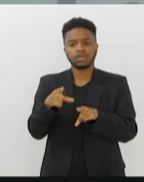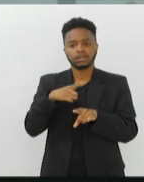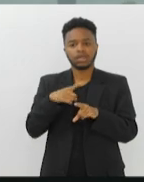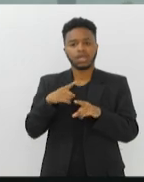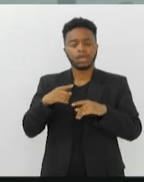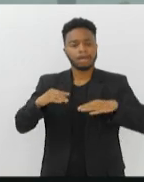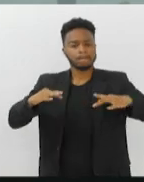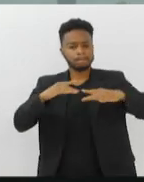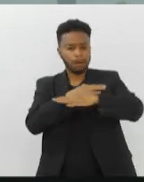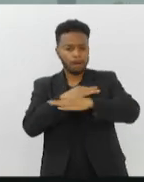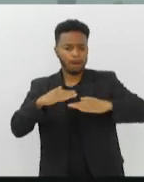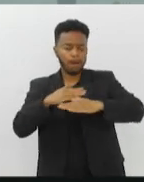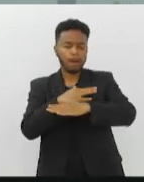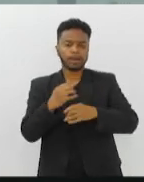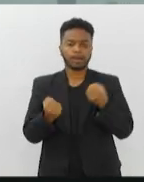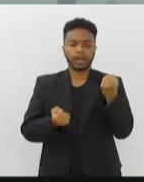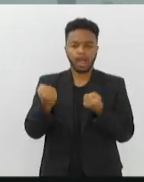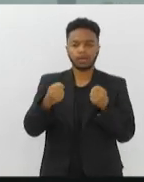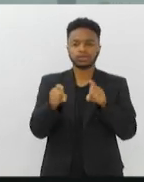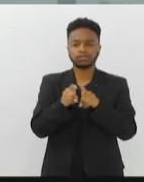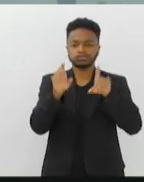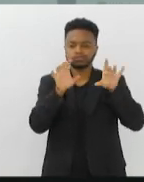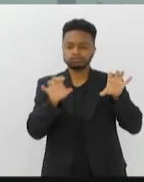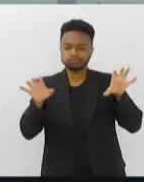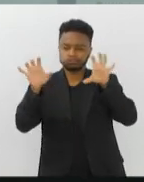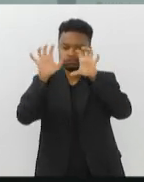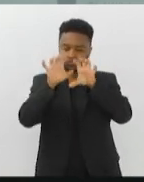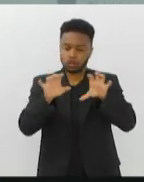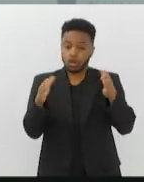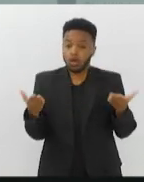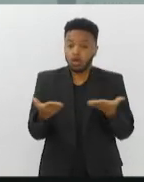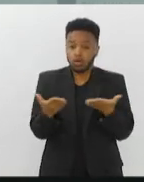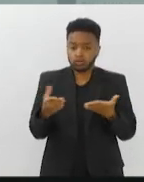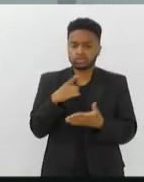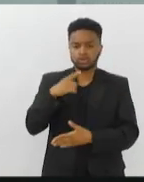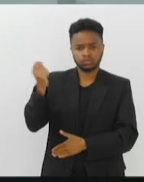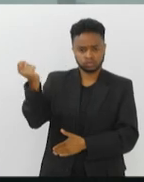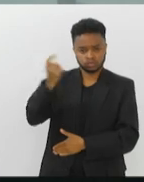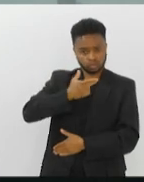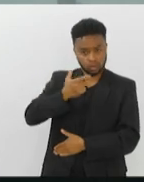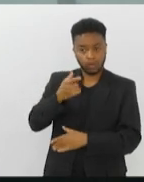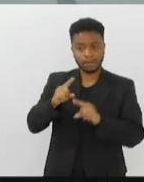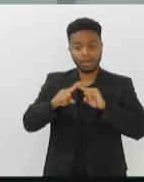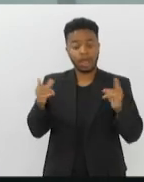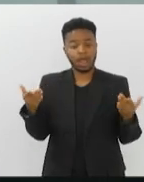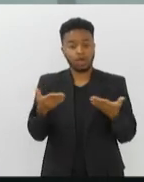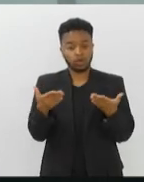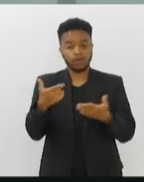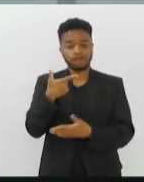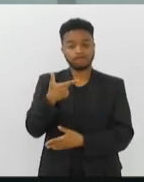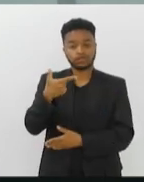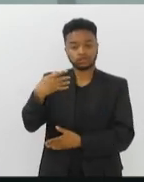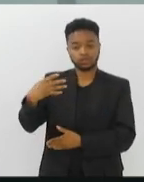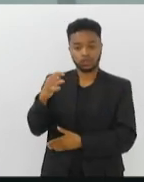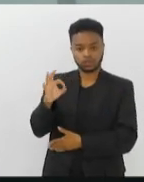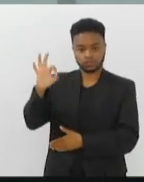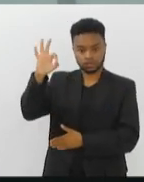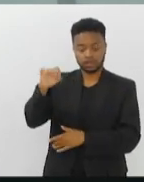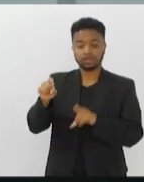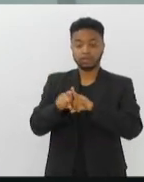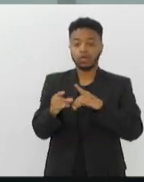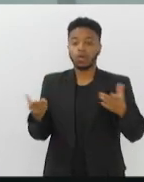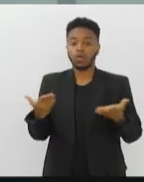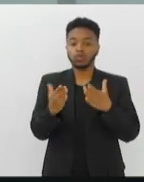movimento, também com muita névoa que amanheceu. O dia amanheceu ensolarado, nesse momento faz 24 graus, a